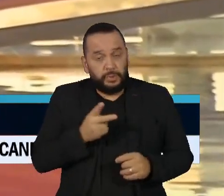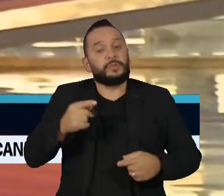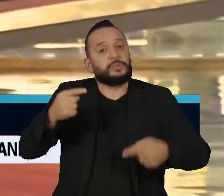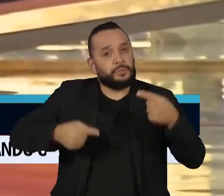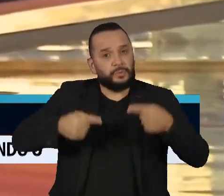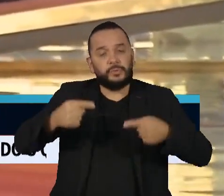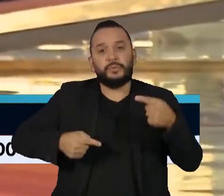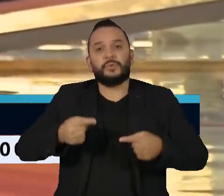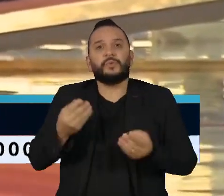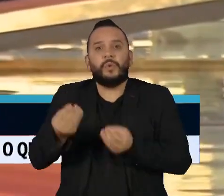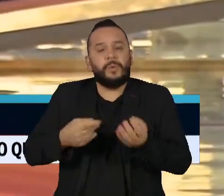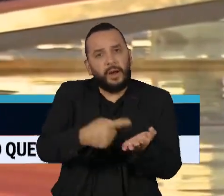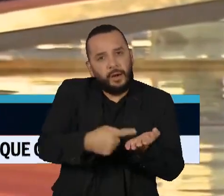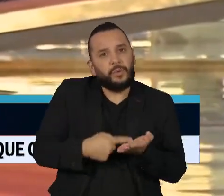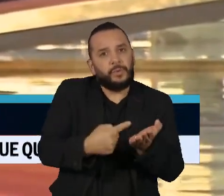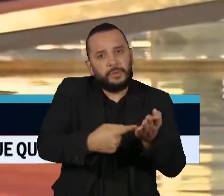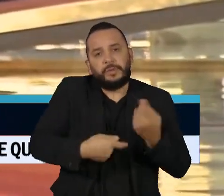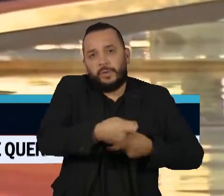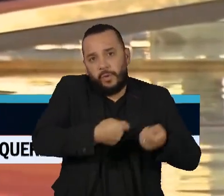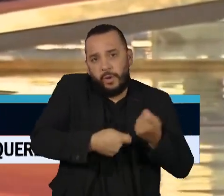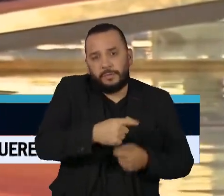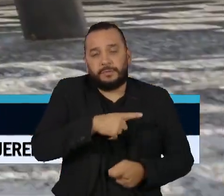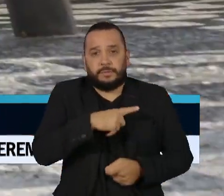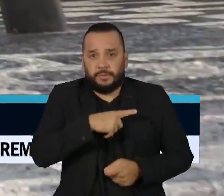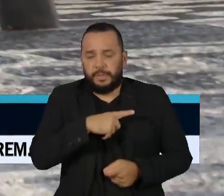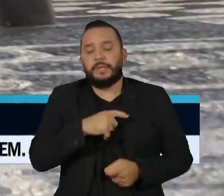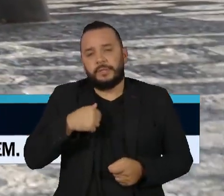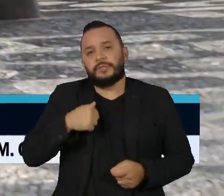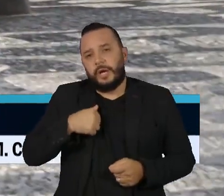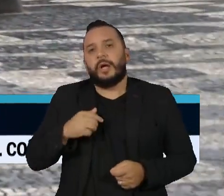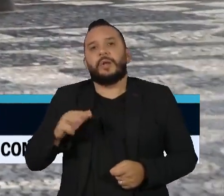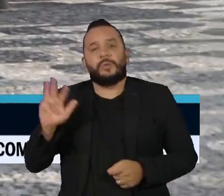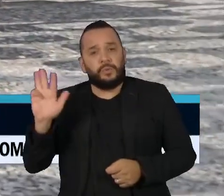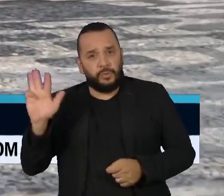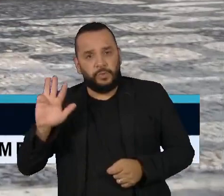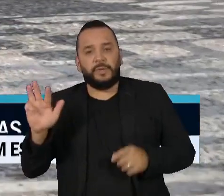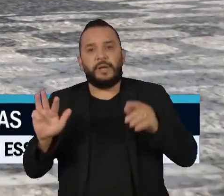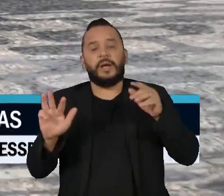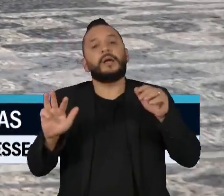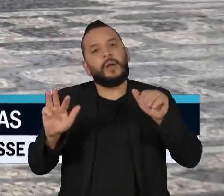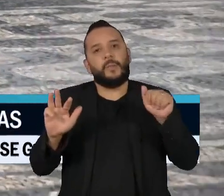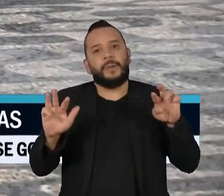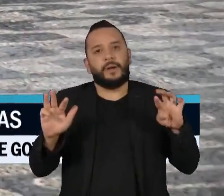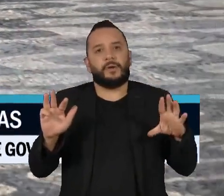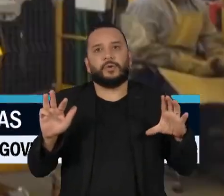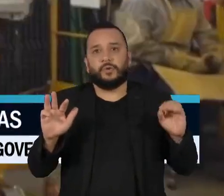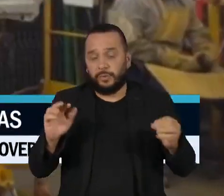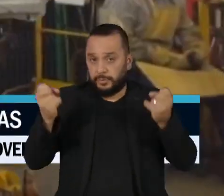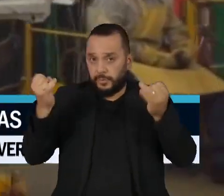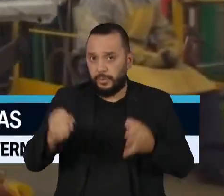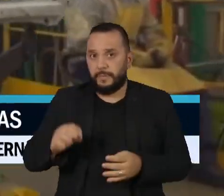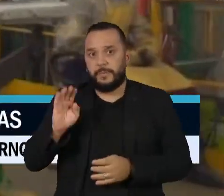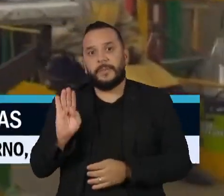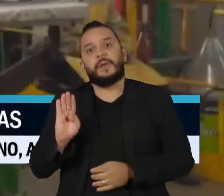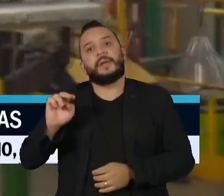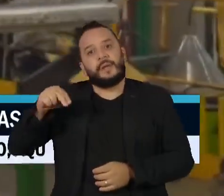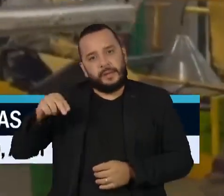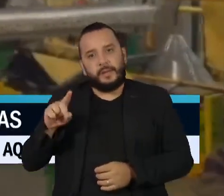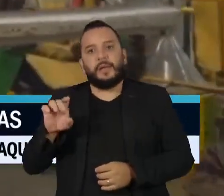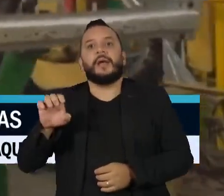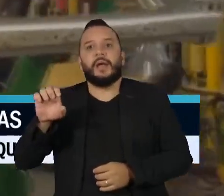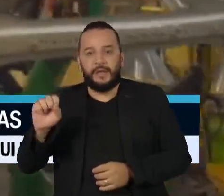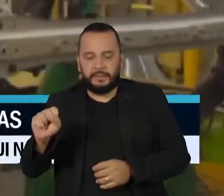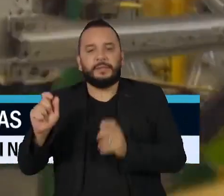Lula e Alberto Fernandes trataram da possibilidade do BNDS conceder linhas de crédito para que empresas argentinas